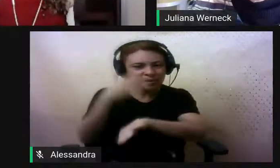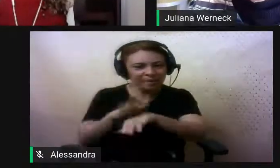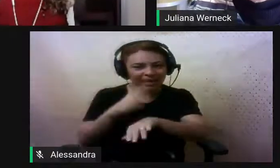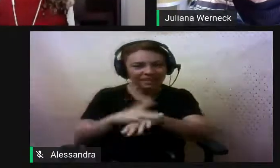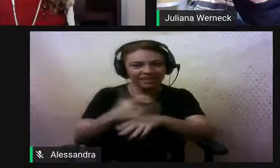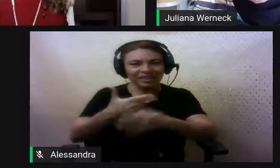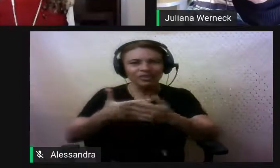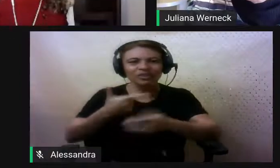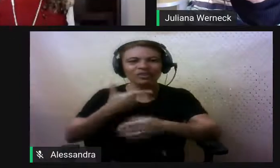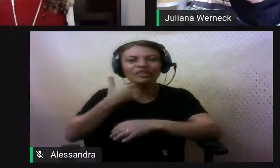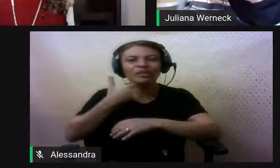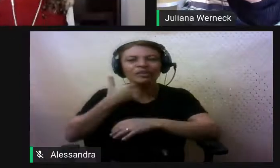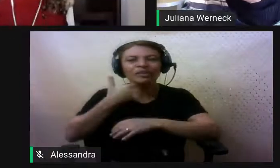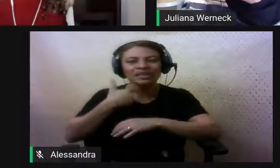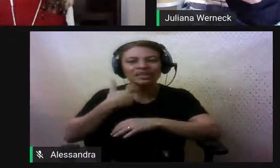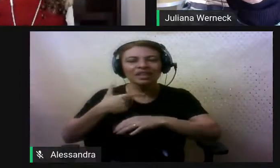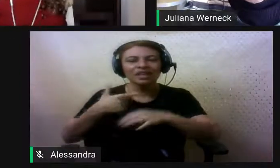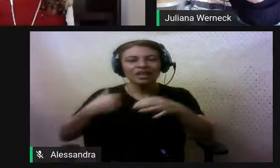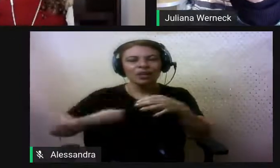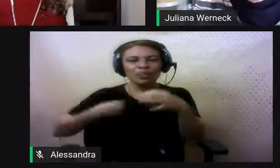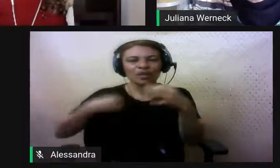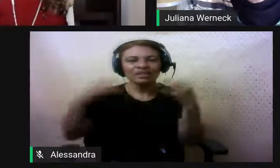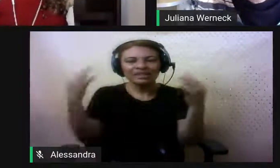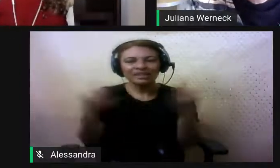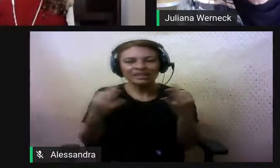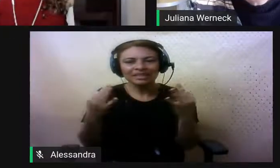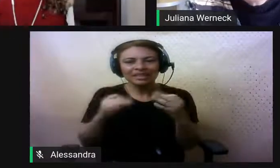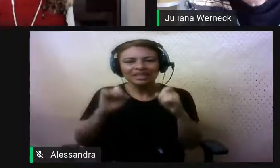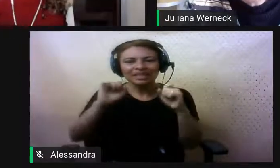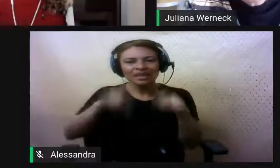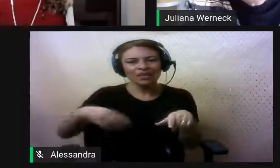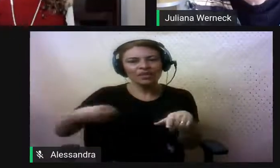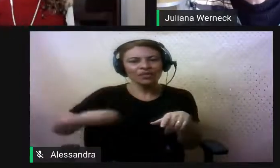desejo. Para mim, uma vida extraordinária é onde eu